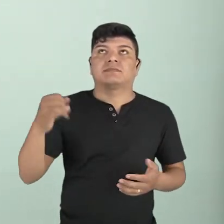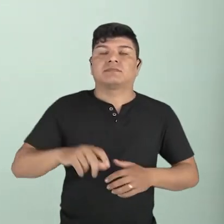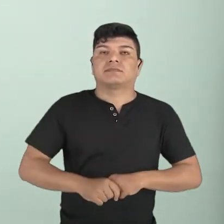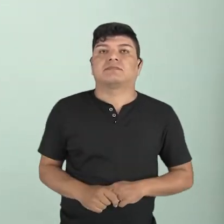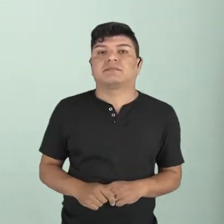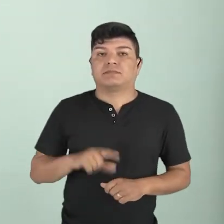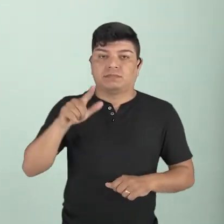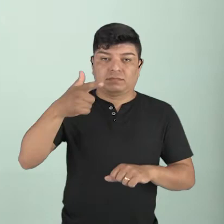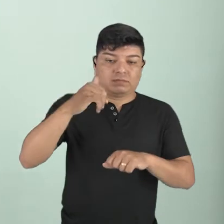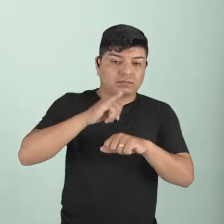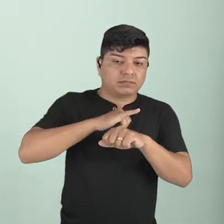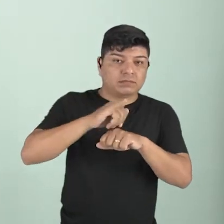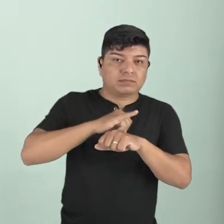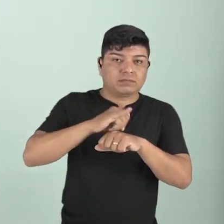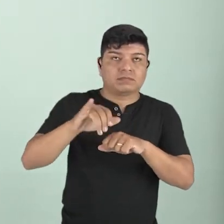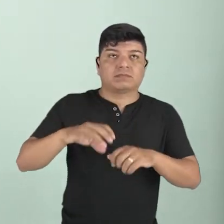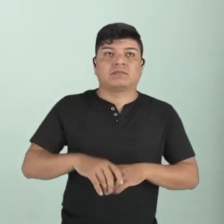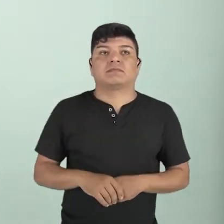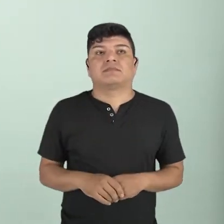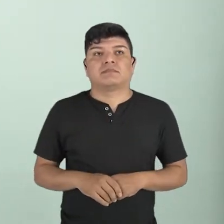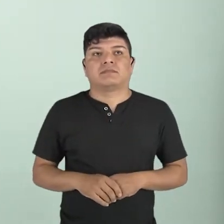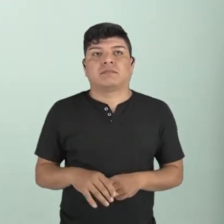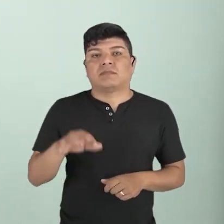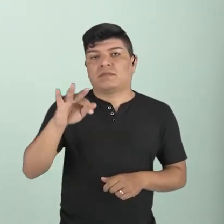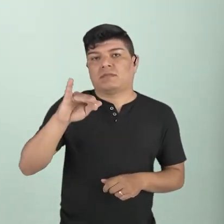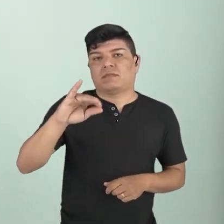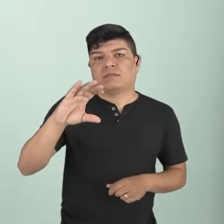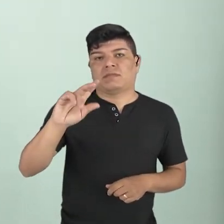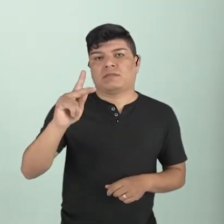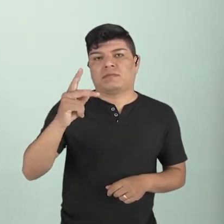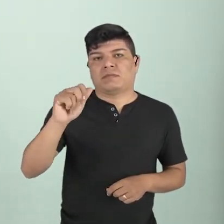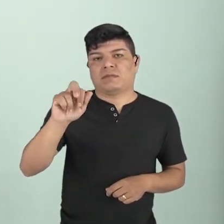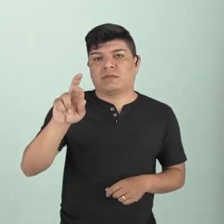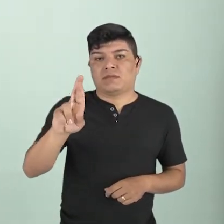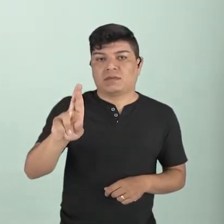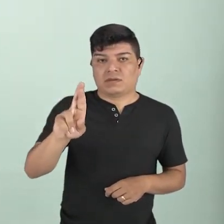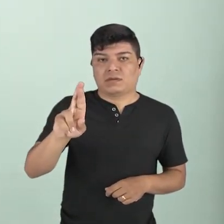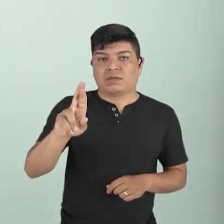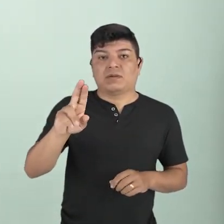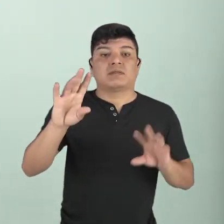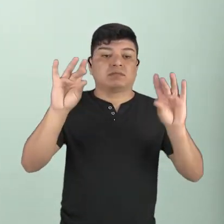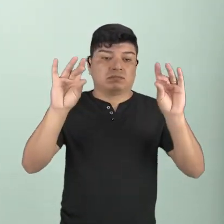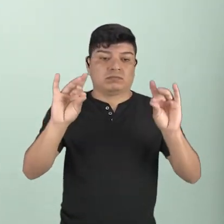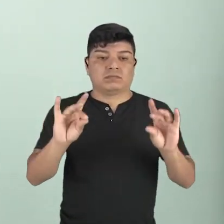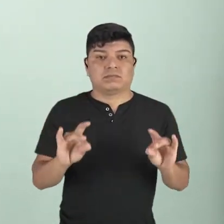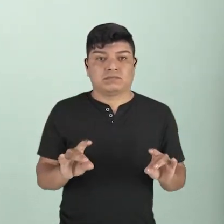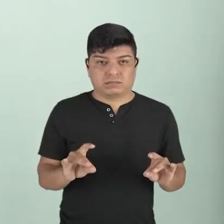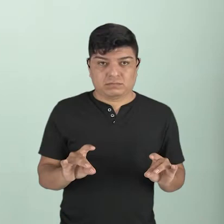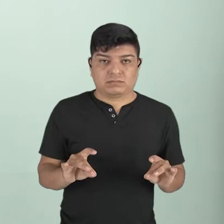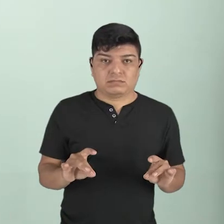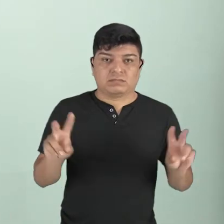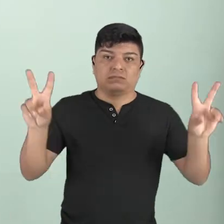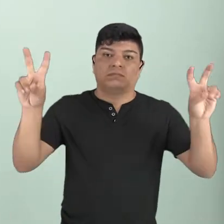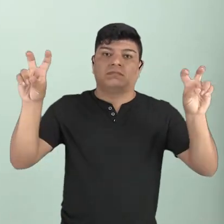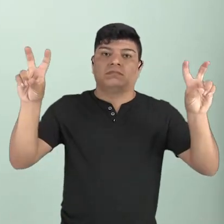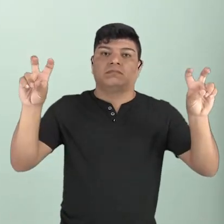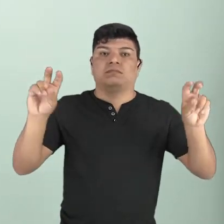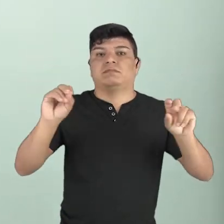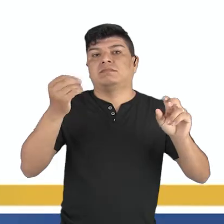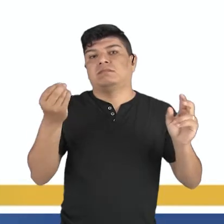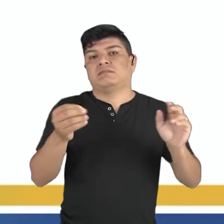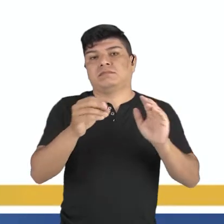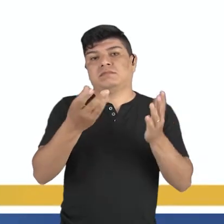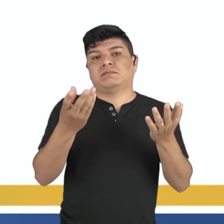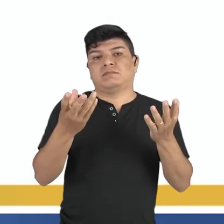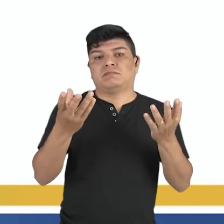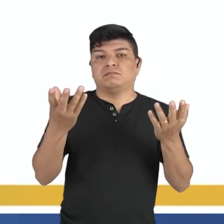Próxima estratégia, fichar. Fichar é o quê? É o registro de dados relevantes sobre algum tema ou assunto, conforme os